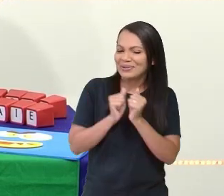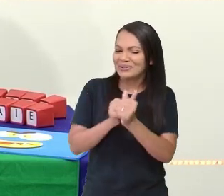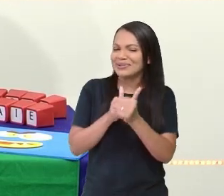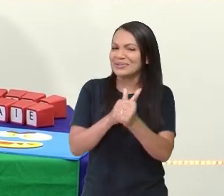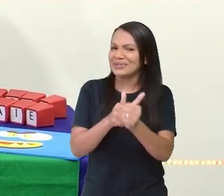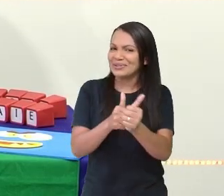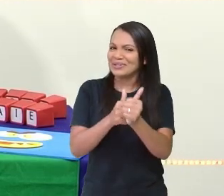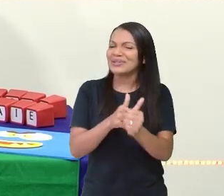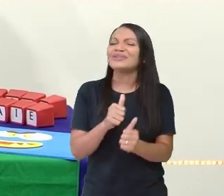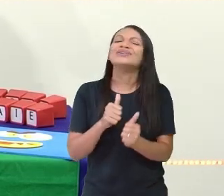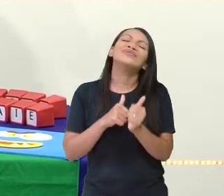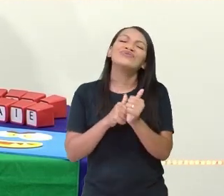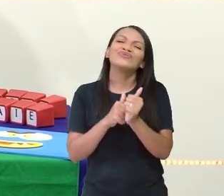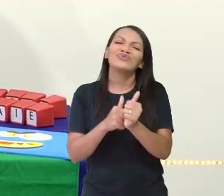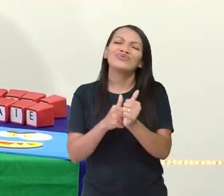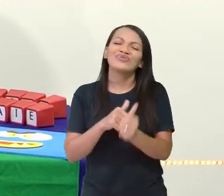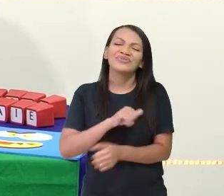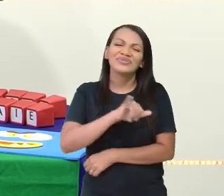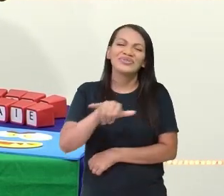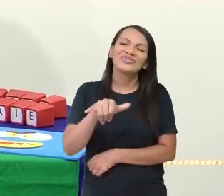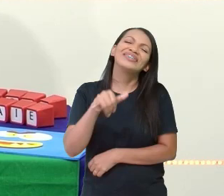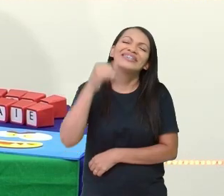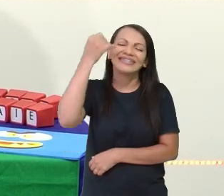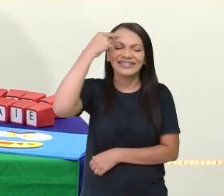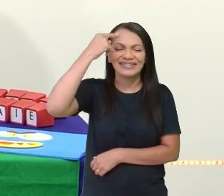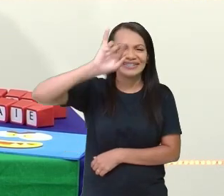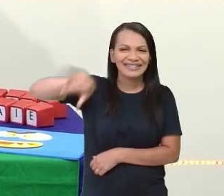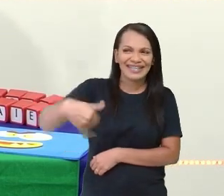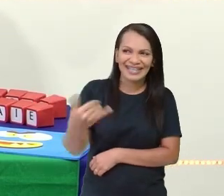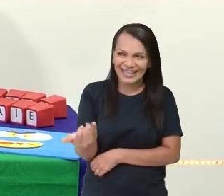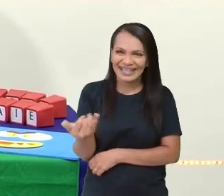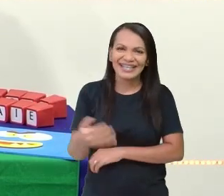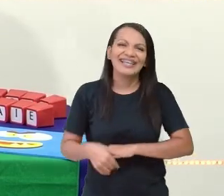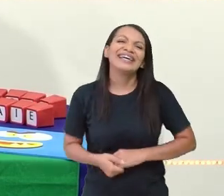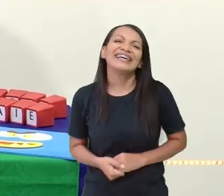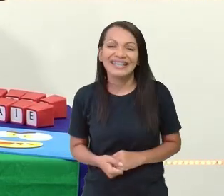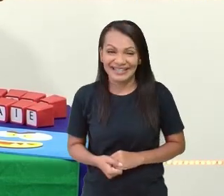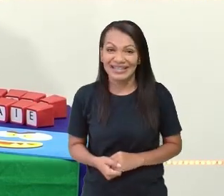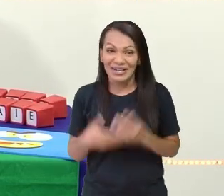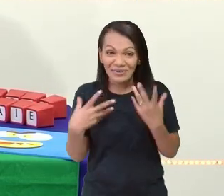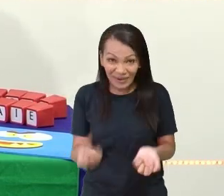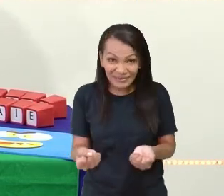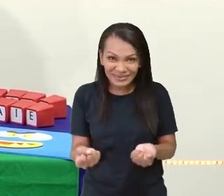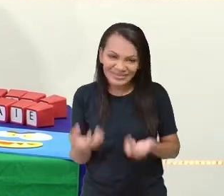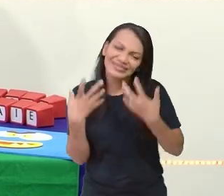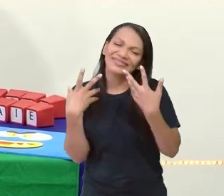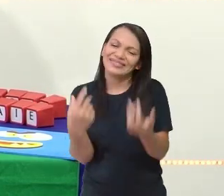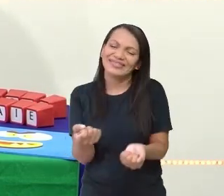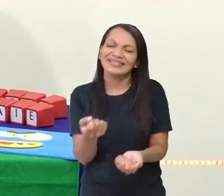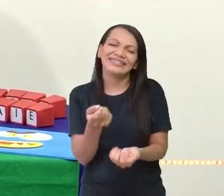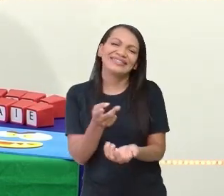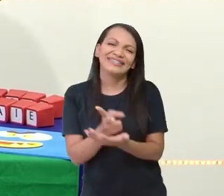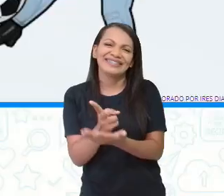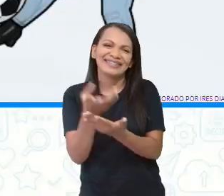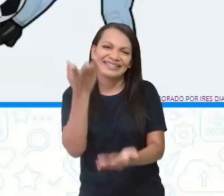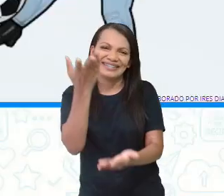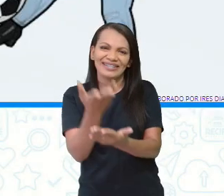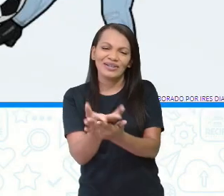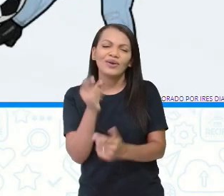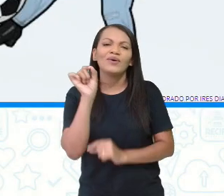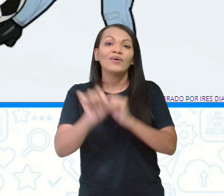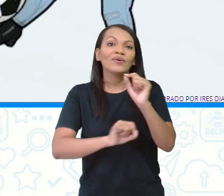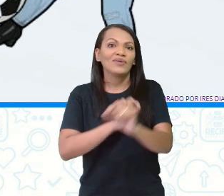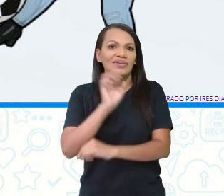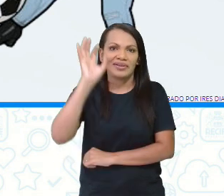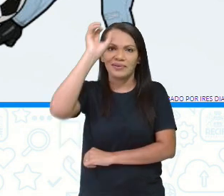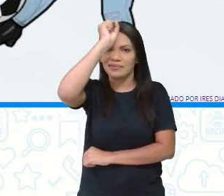aqui tem, tá quase igual esses palpites, né? É só o Jonassi que é muito confiante. Mas bora lá. O que aprenderemos hoje?